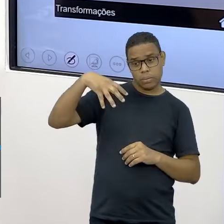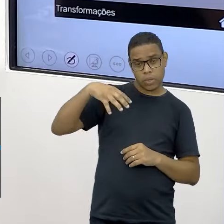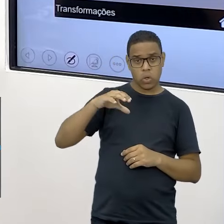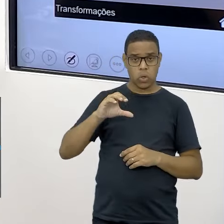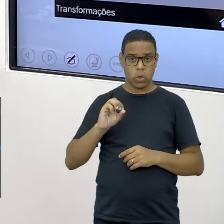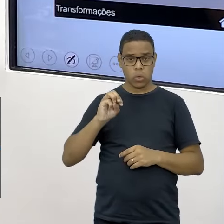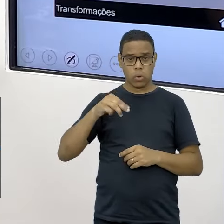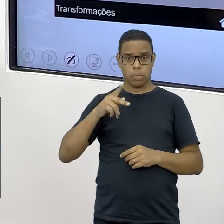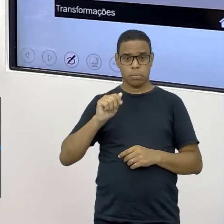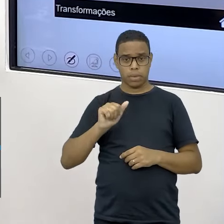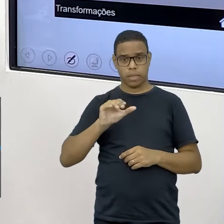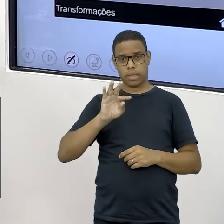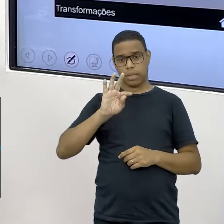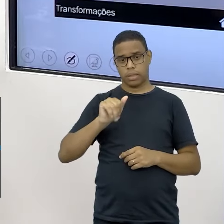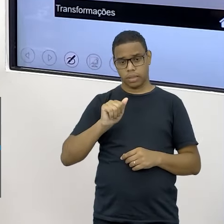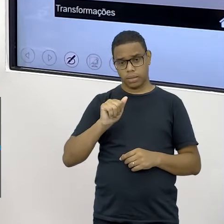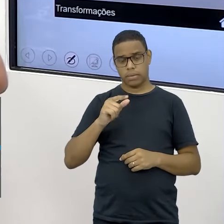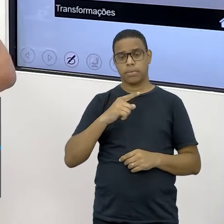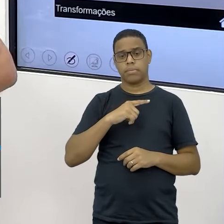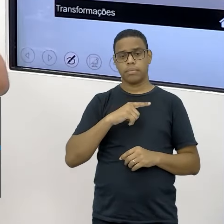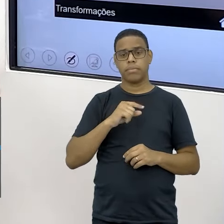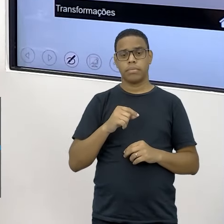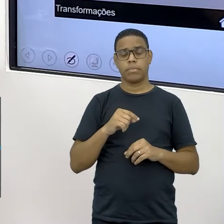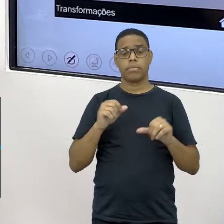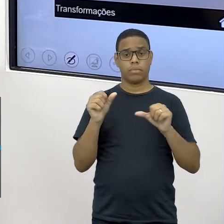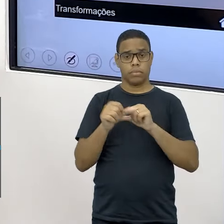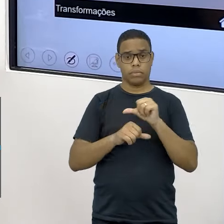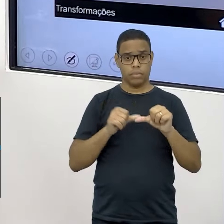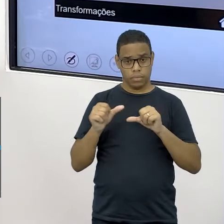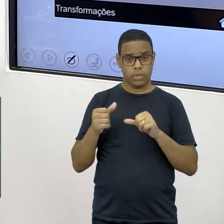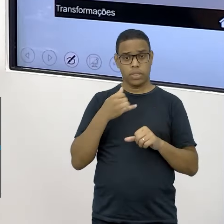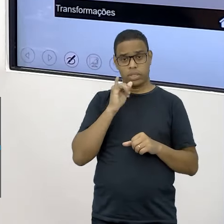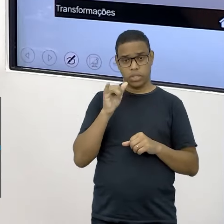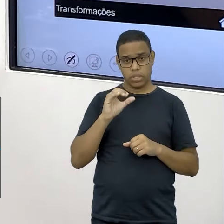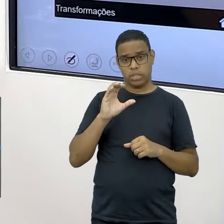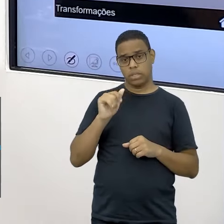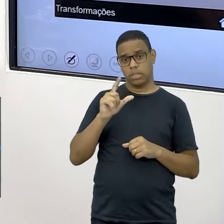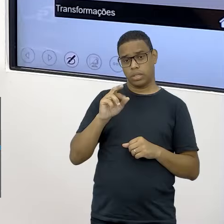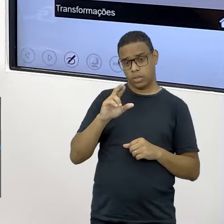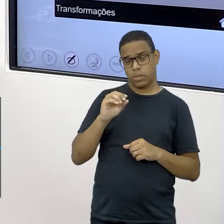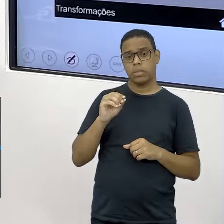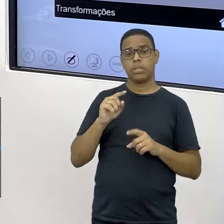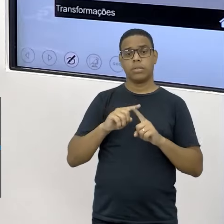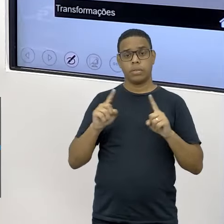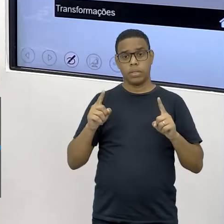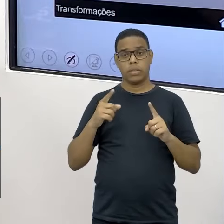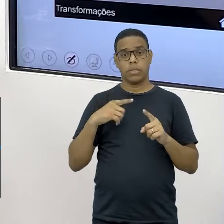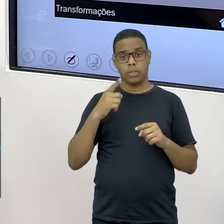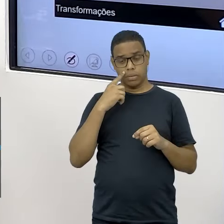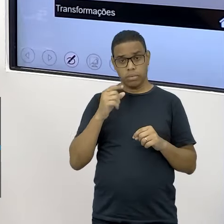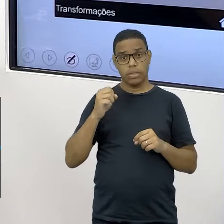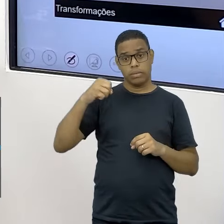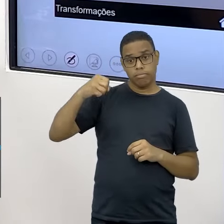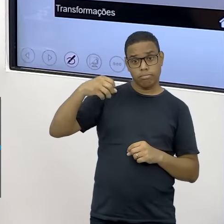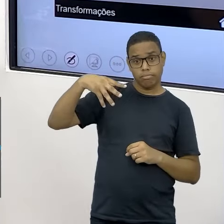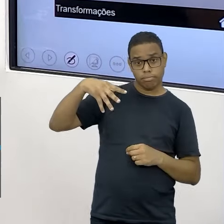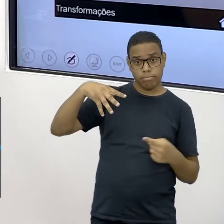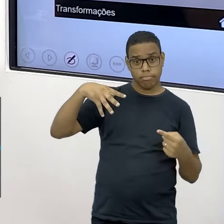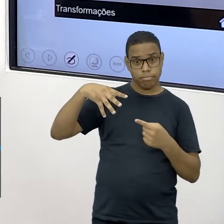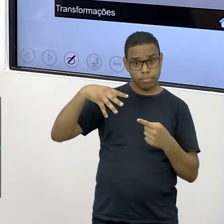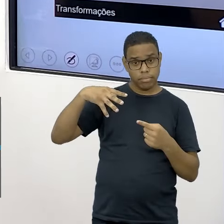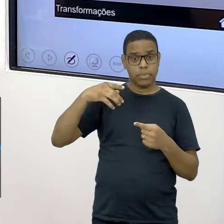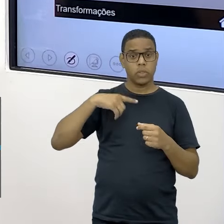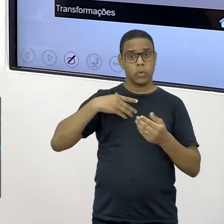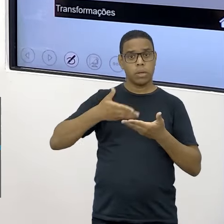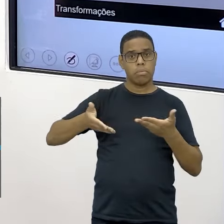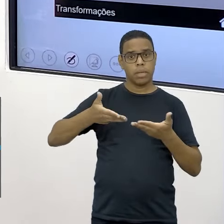compacta, ela pelo menos transforma ali a energia elétrica em calor no fio, mas quando chega na lâmpada, não tem